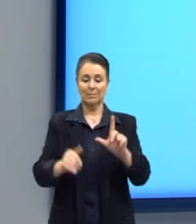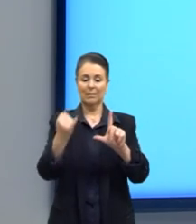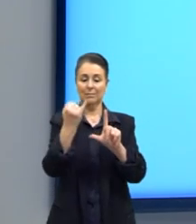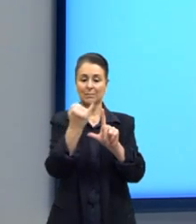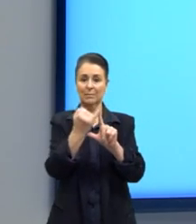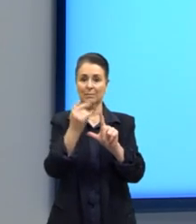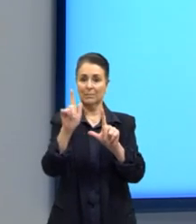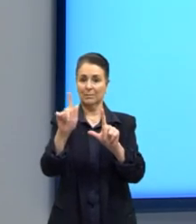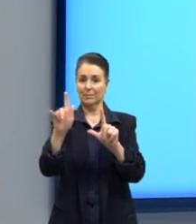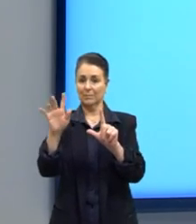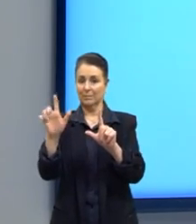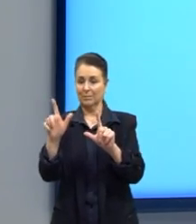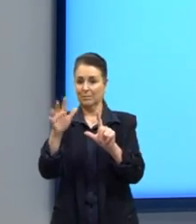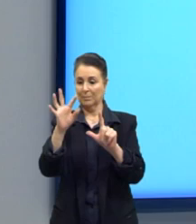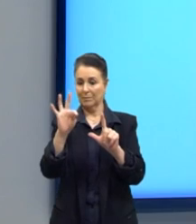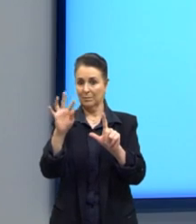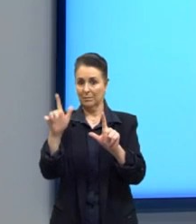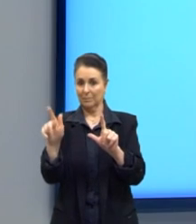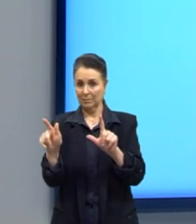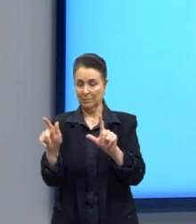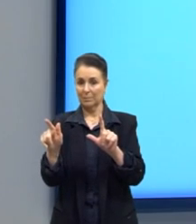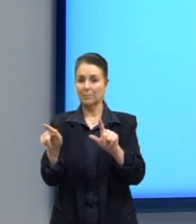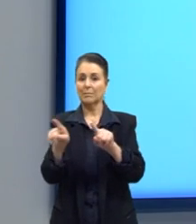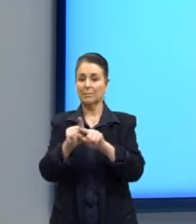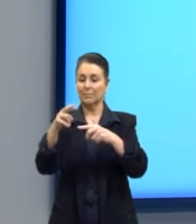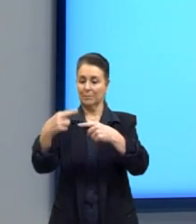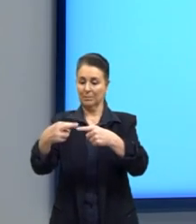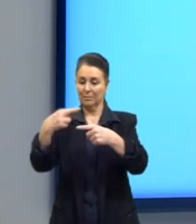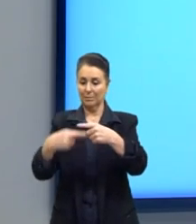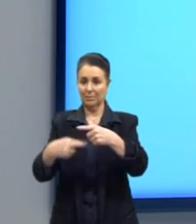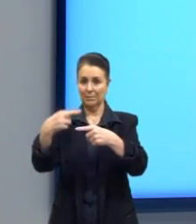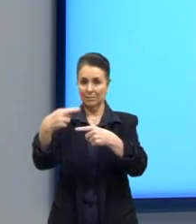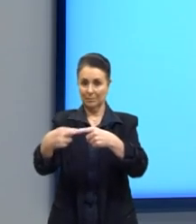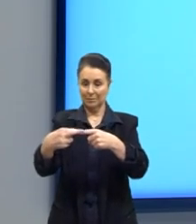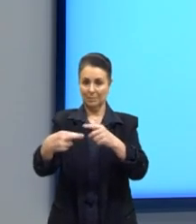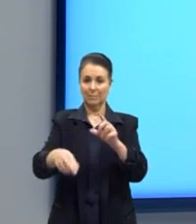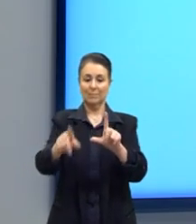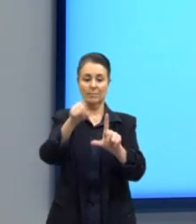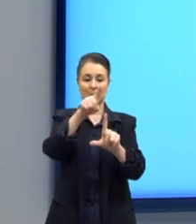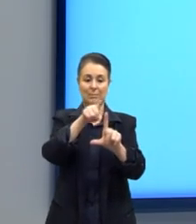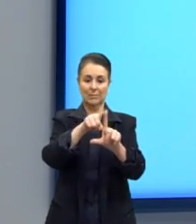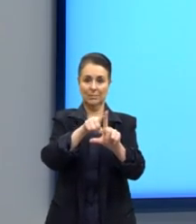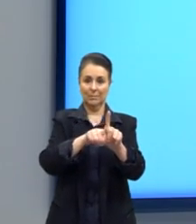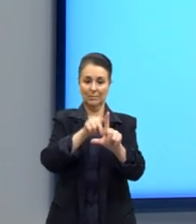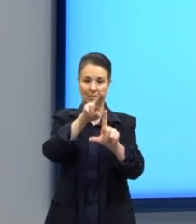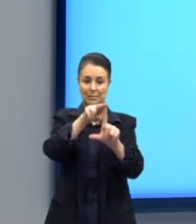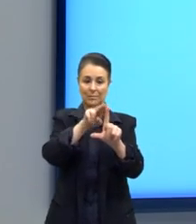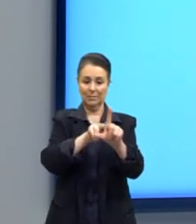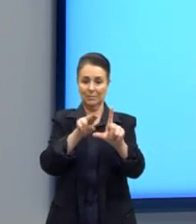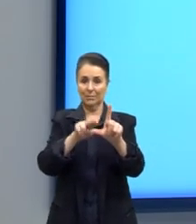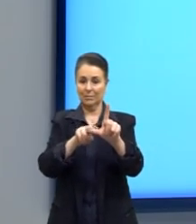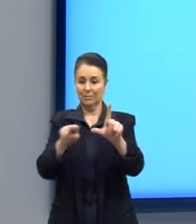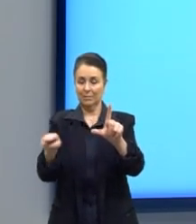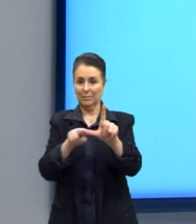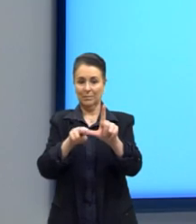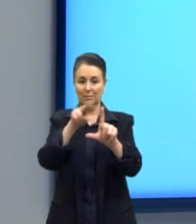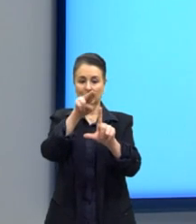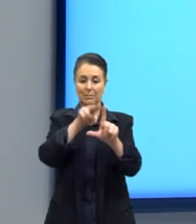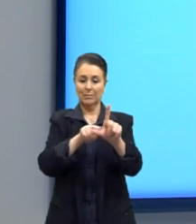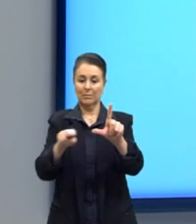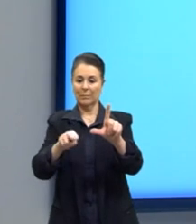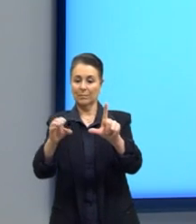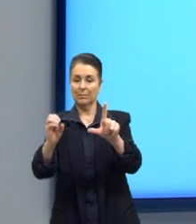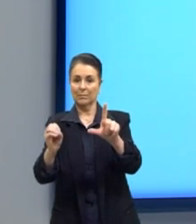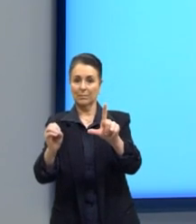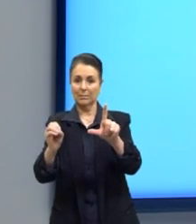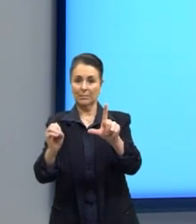tangente ela é considerada também como a razão entre o seno e o cosseno então para os valores em que o cosseno é zero